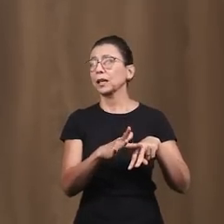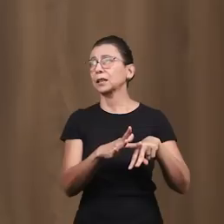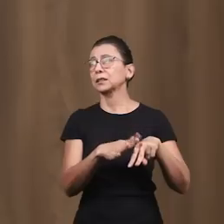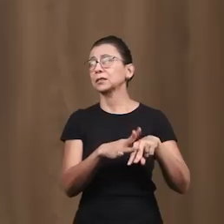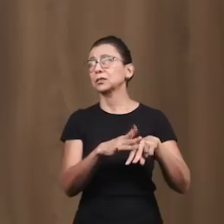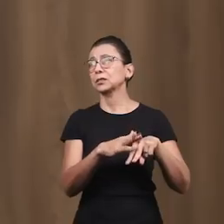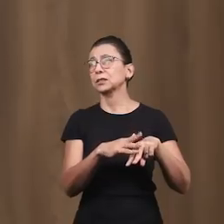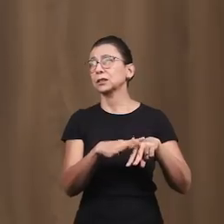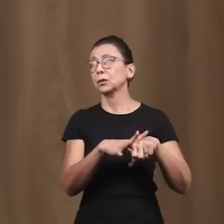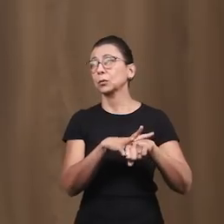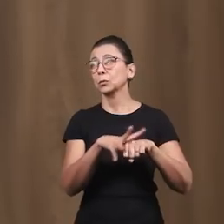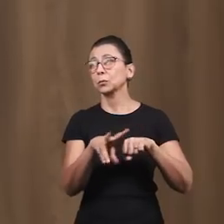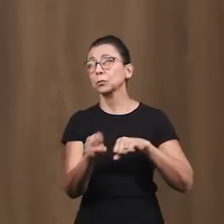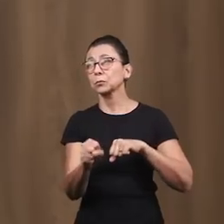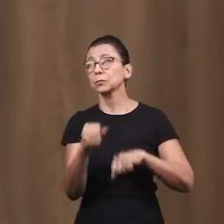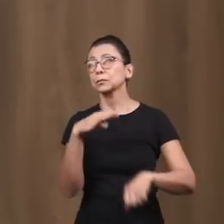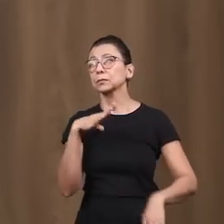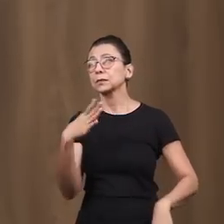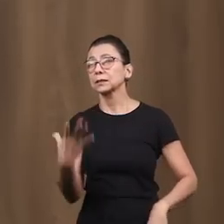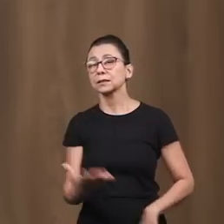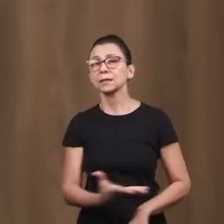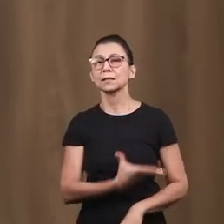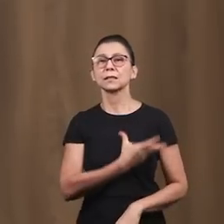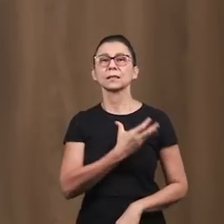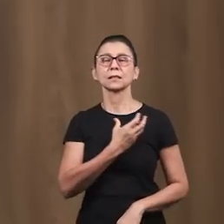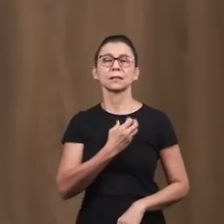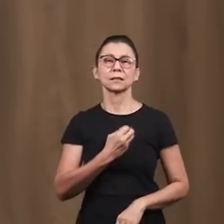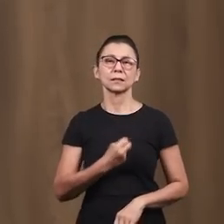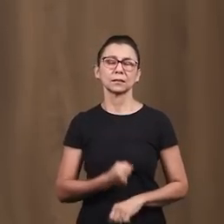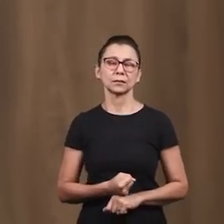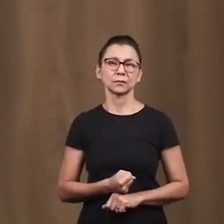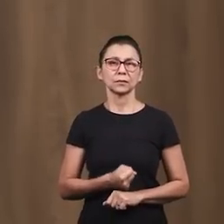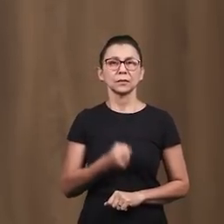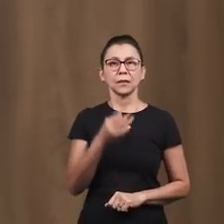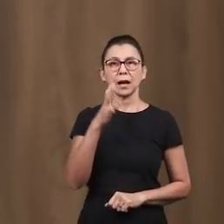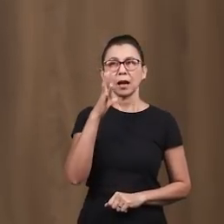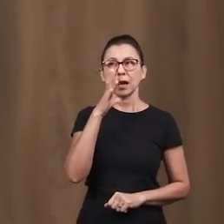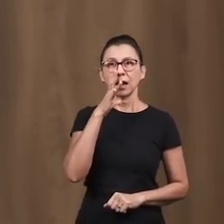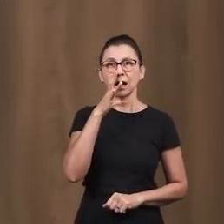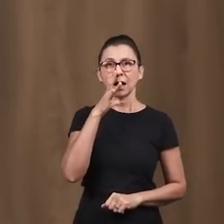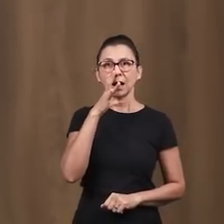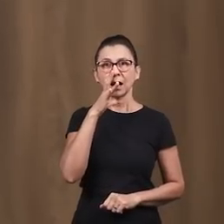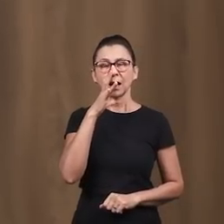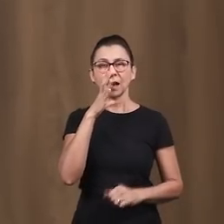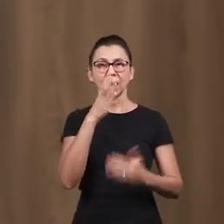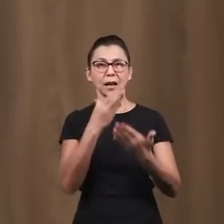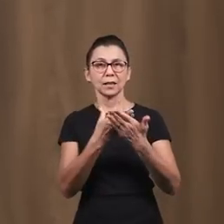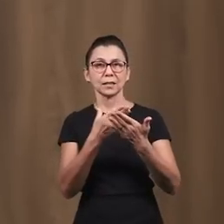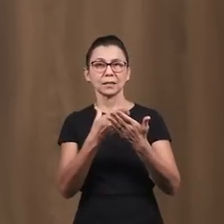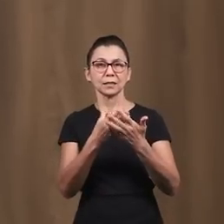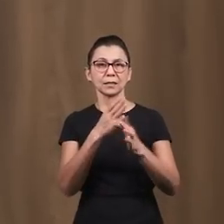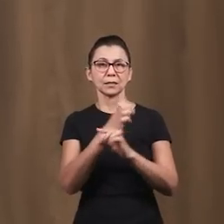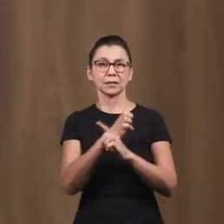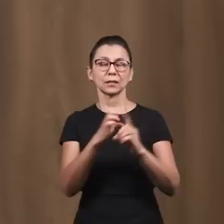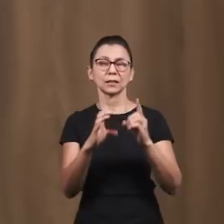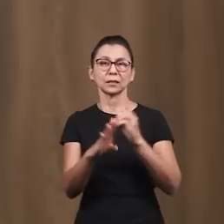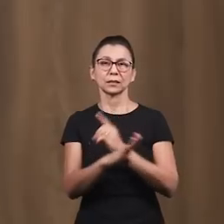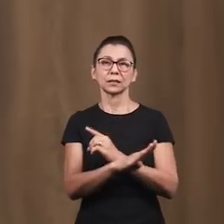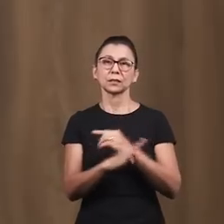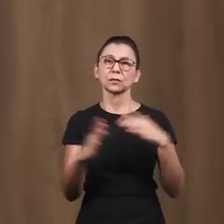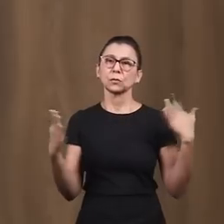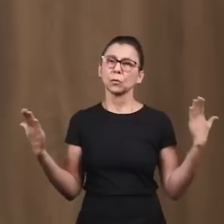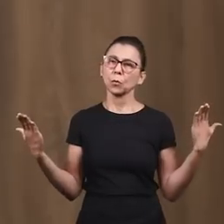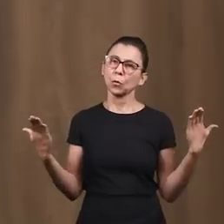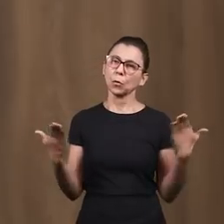para buscar o Senhor. Você vai assistir às aulas da escola bíblica. Você vai assistir a